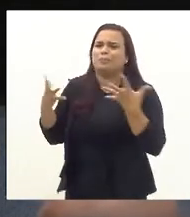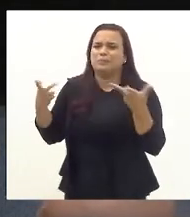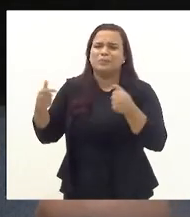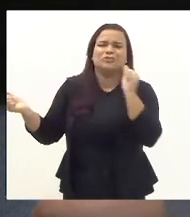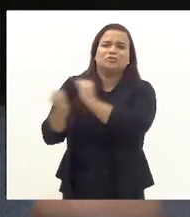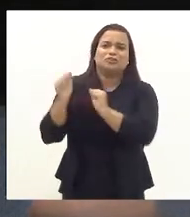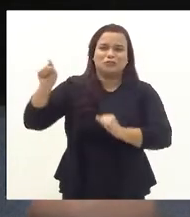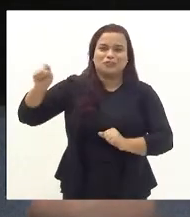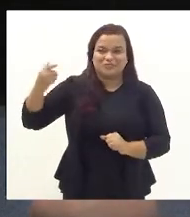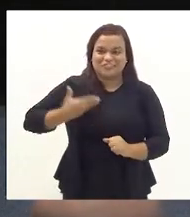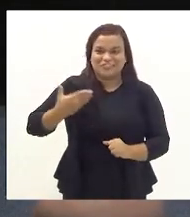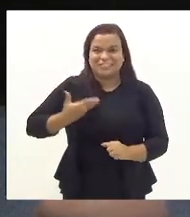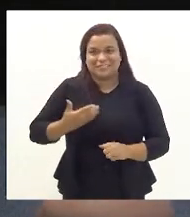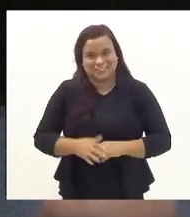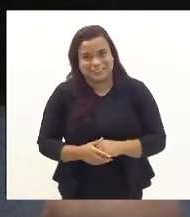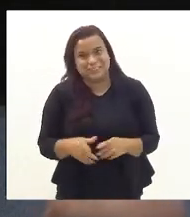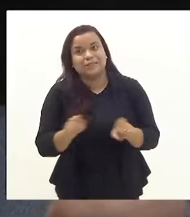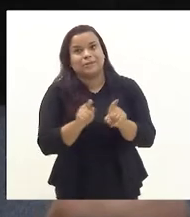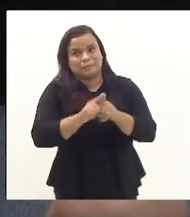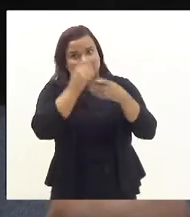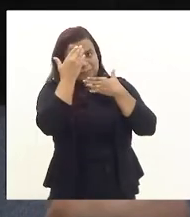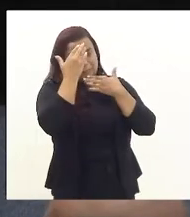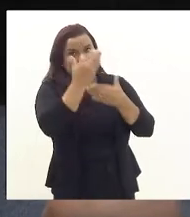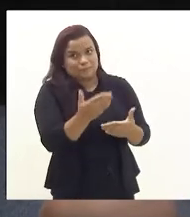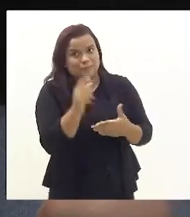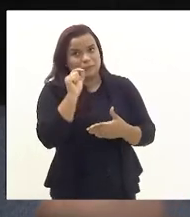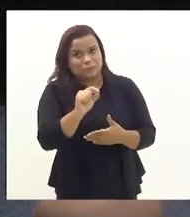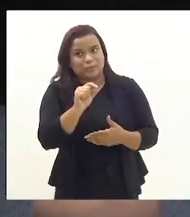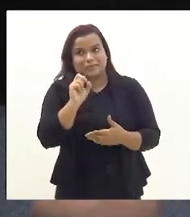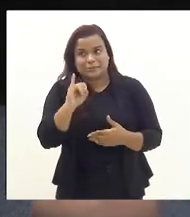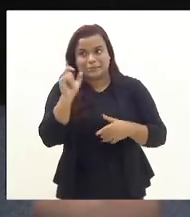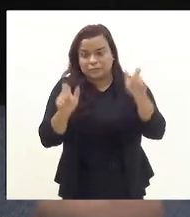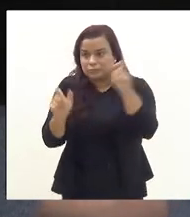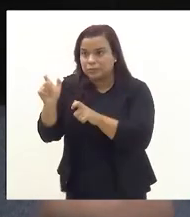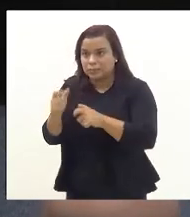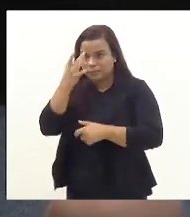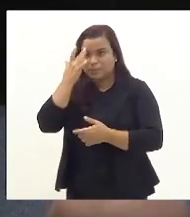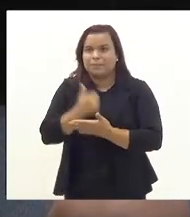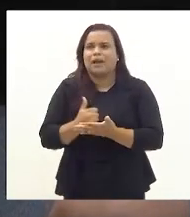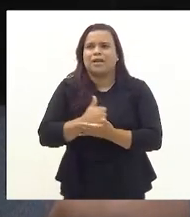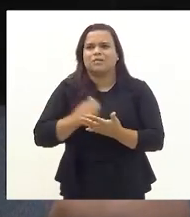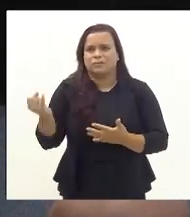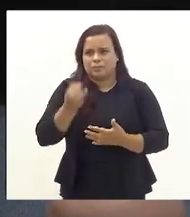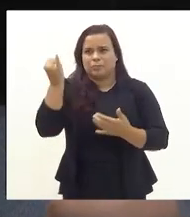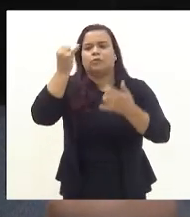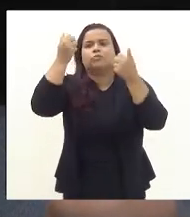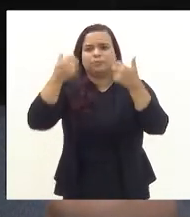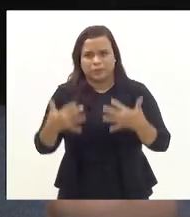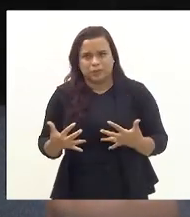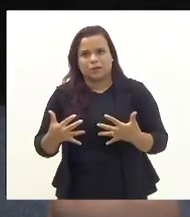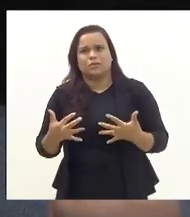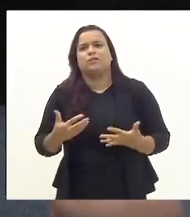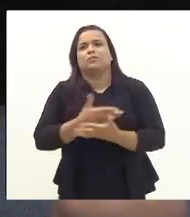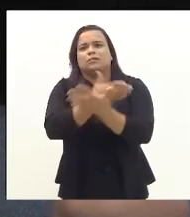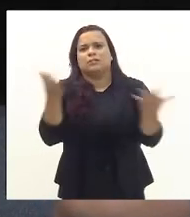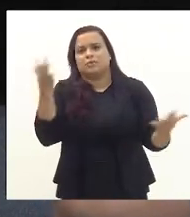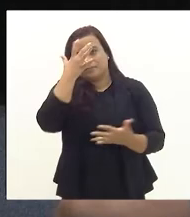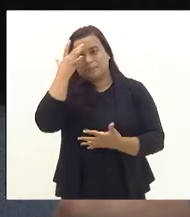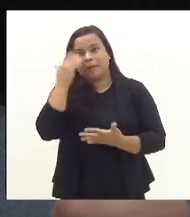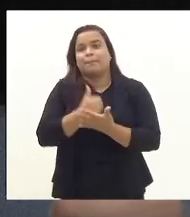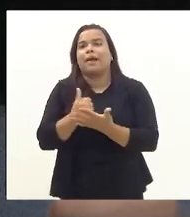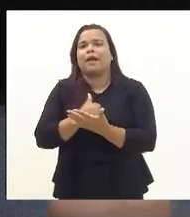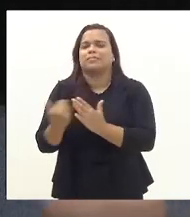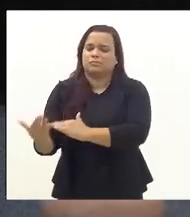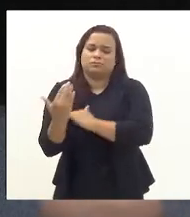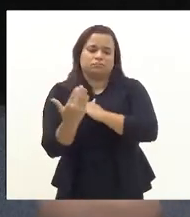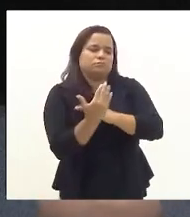vier. Deixo o agradecimento aqui também, que se não fosse essas pessoas da base, é importante dizer, né, as pessoas da base que ajudam a